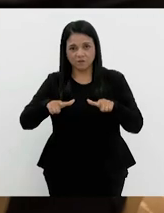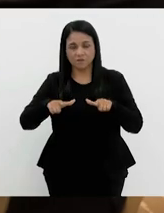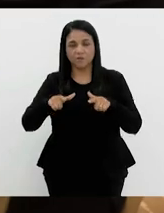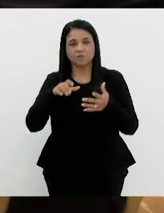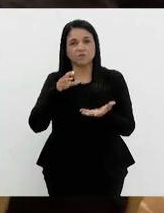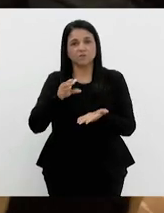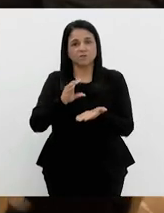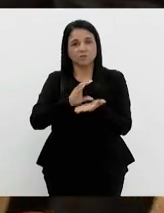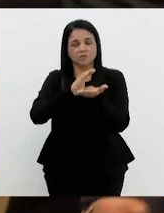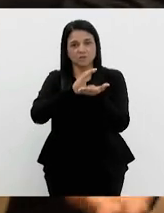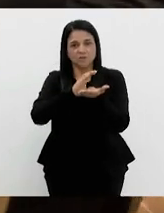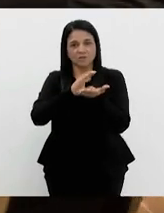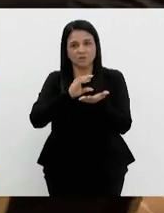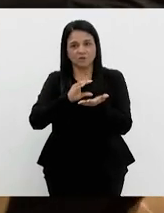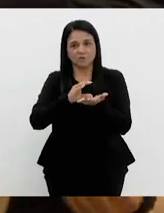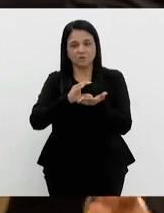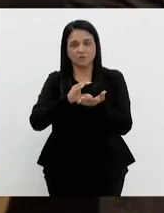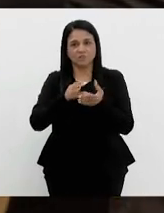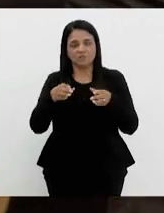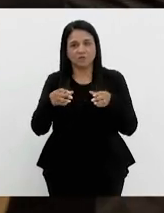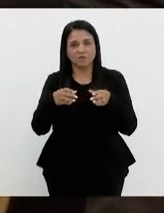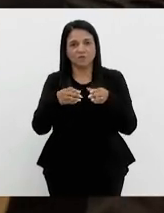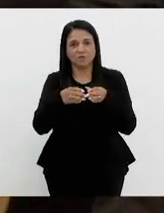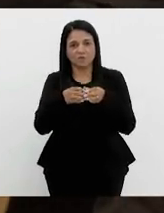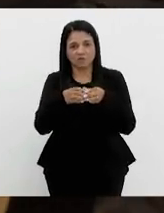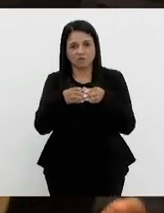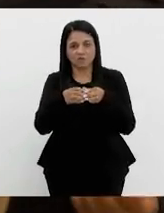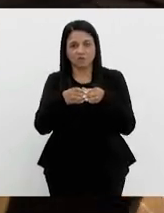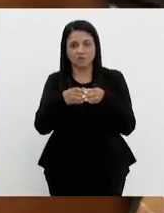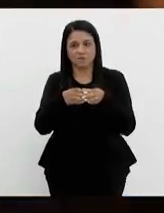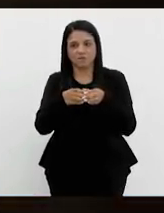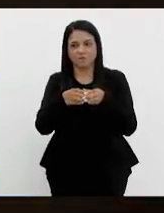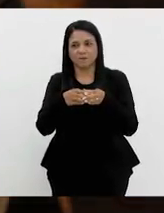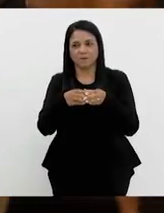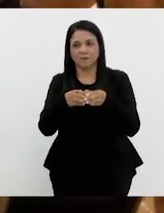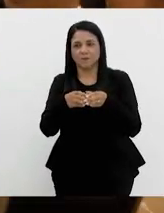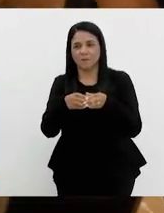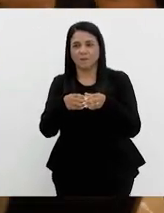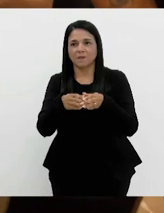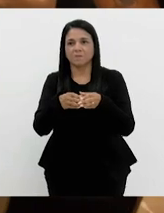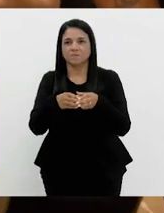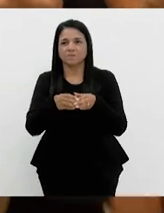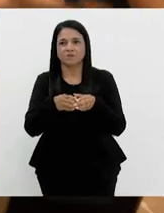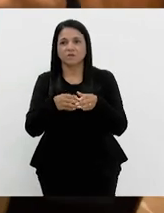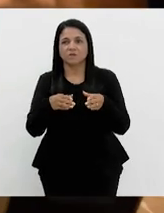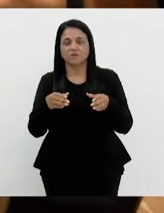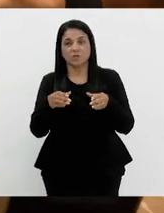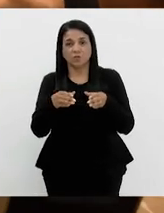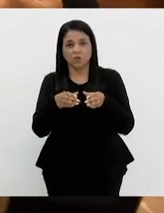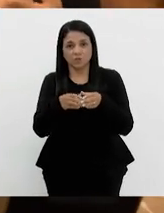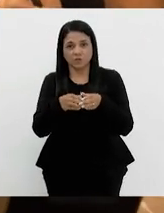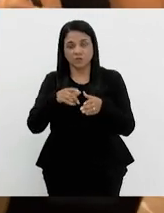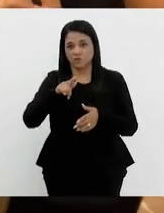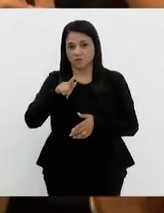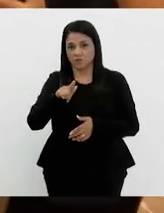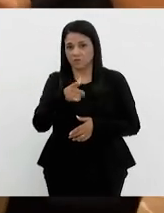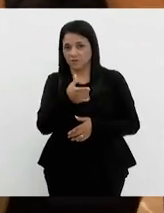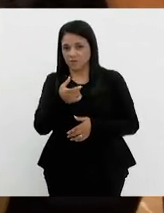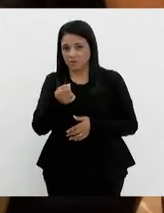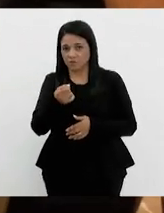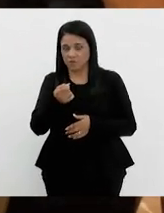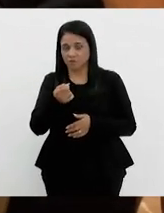do comitê que atuará junto ao G20 o comitê Cristo G20 nasceu da